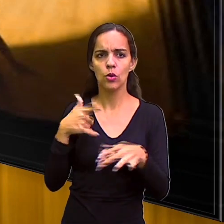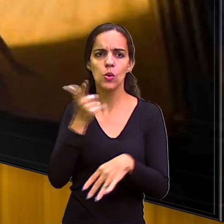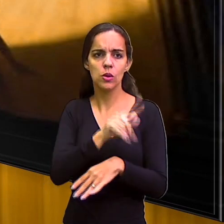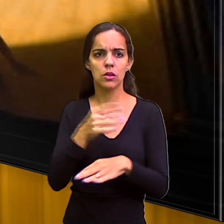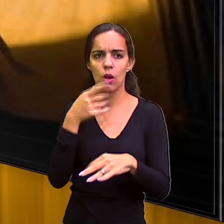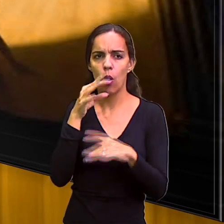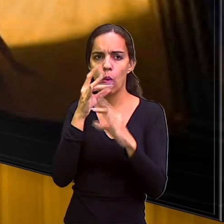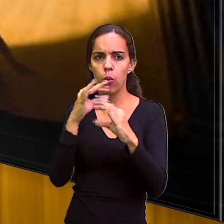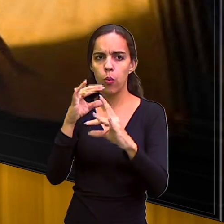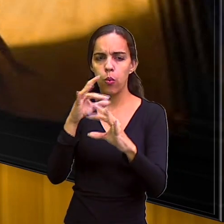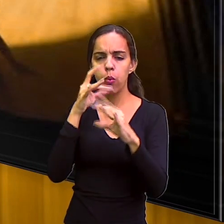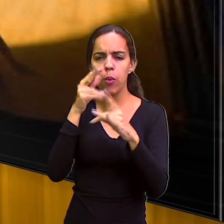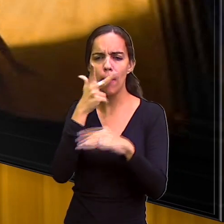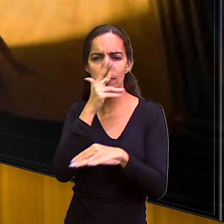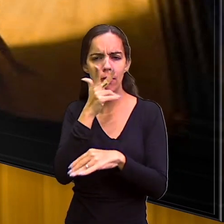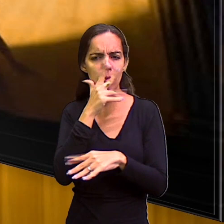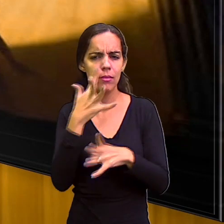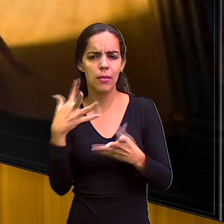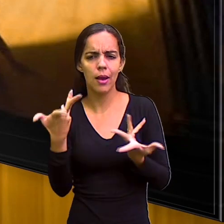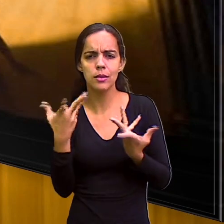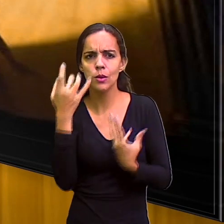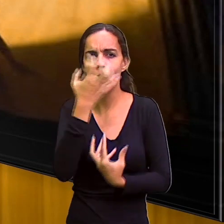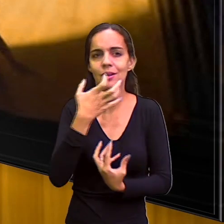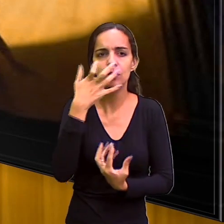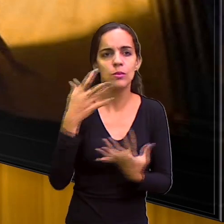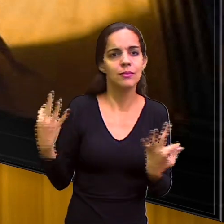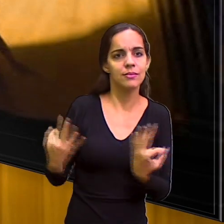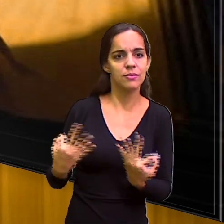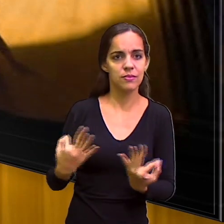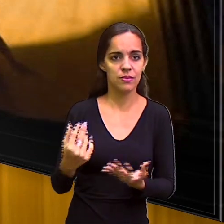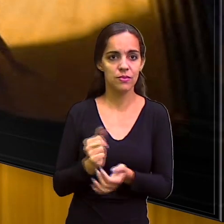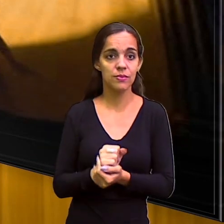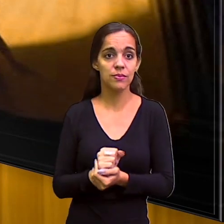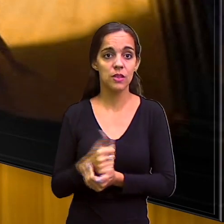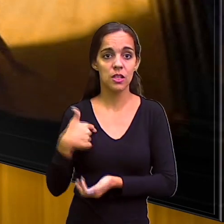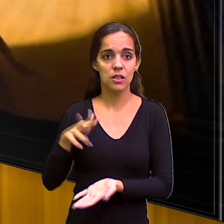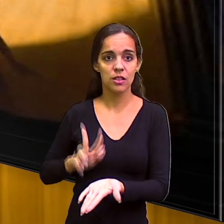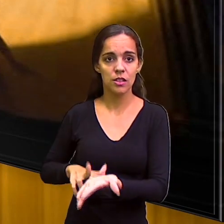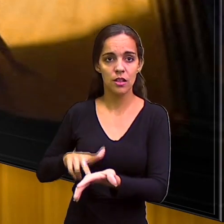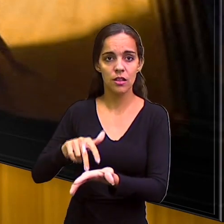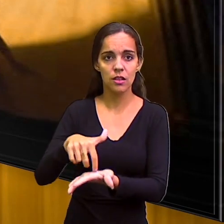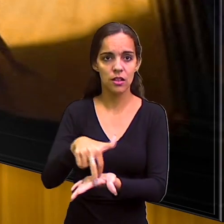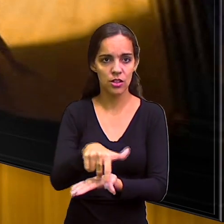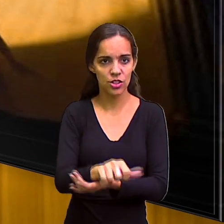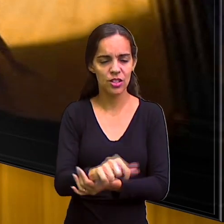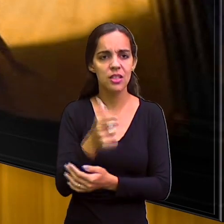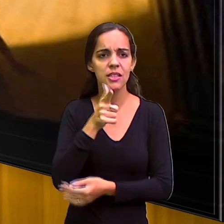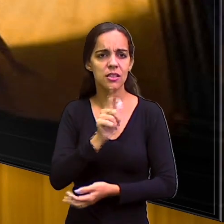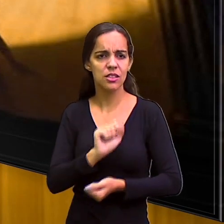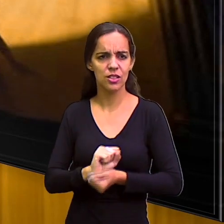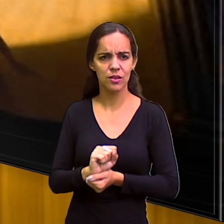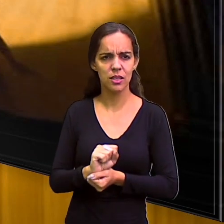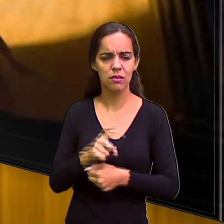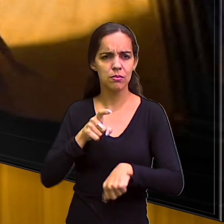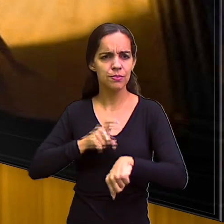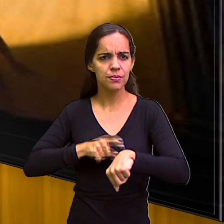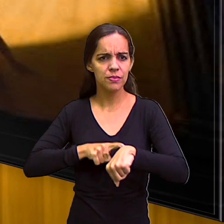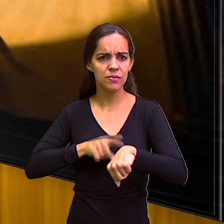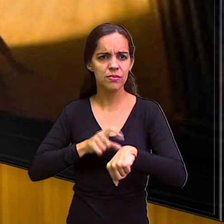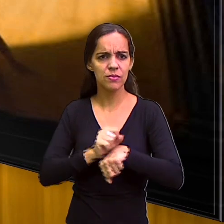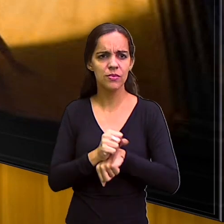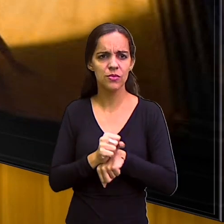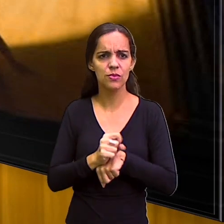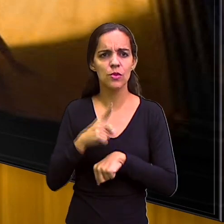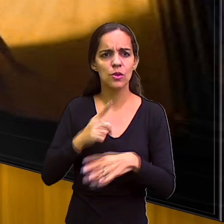de uma bailarina, movimentando-se com leveza e graciosidade. Neste momento,